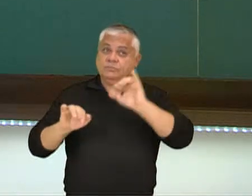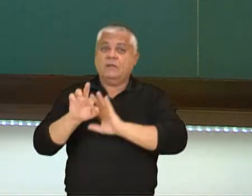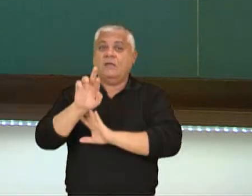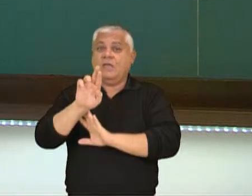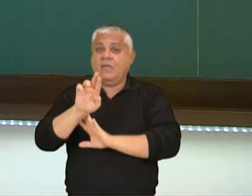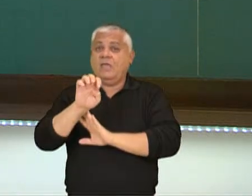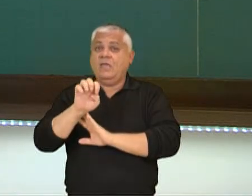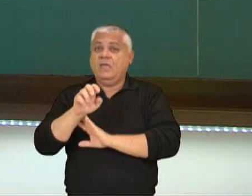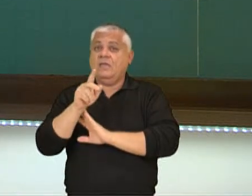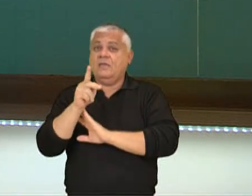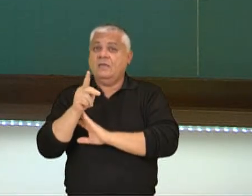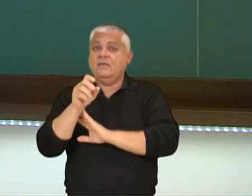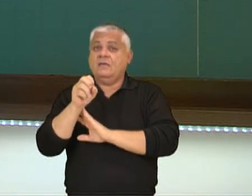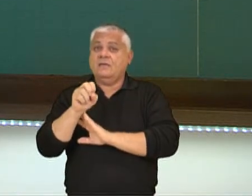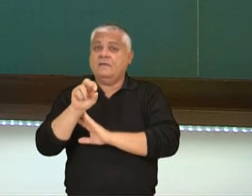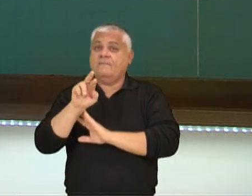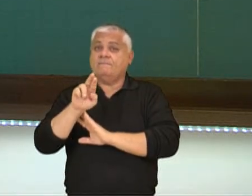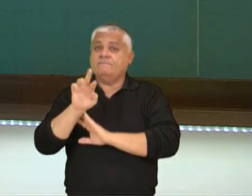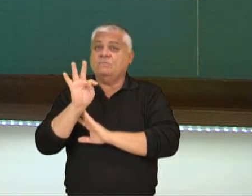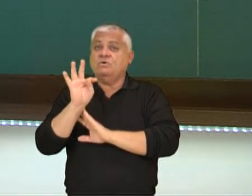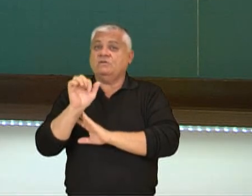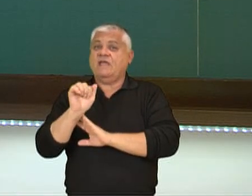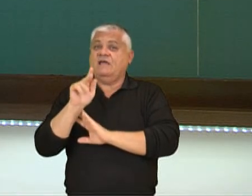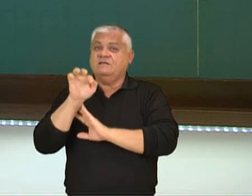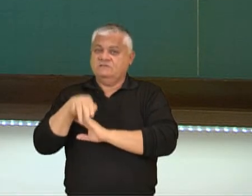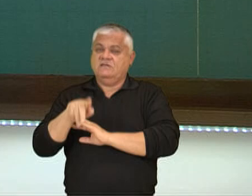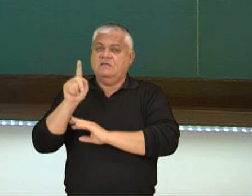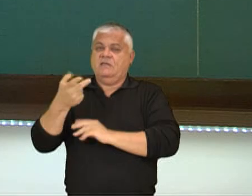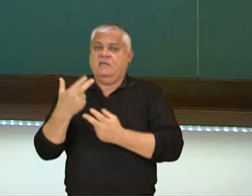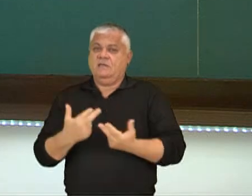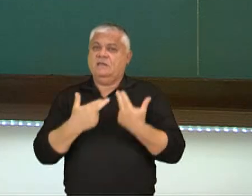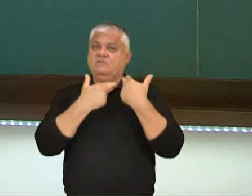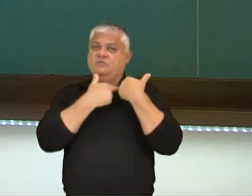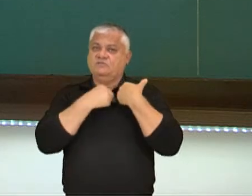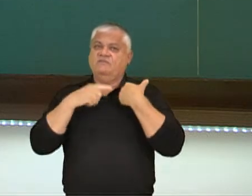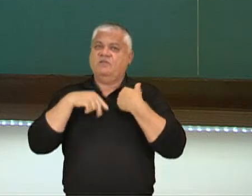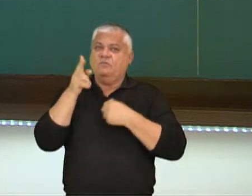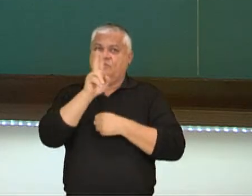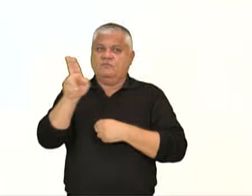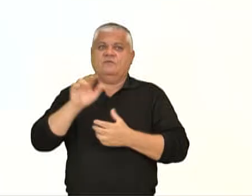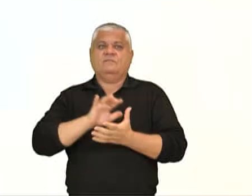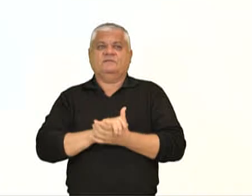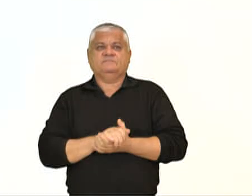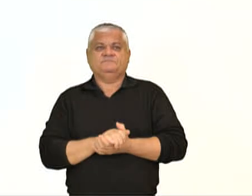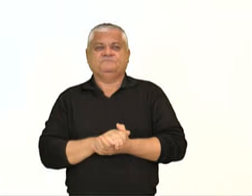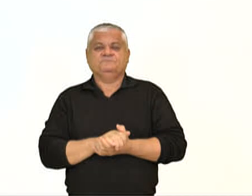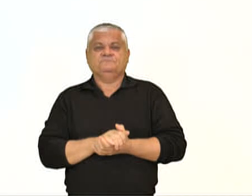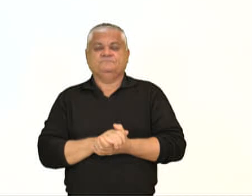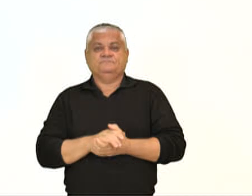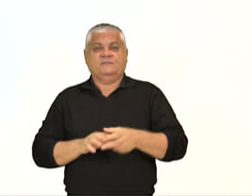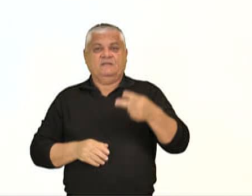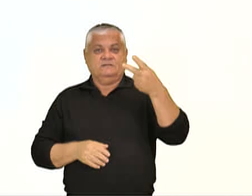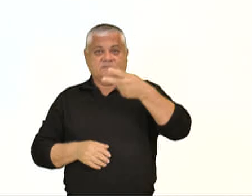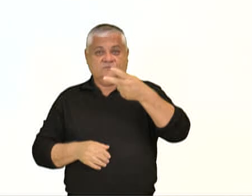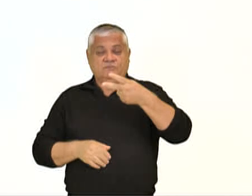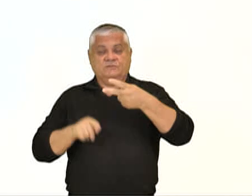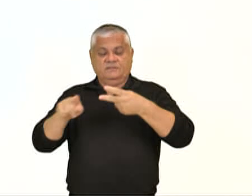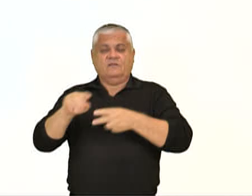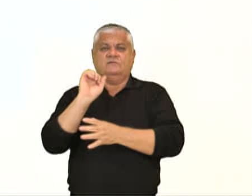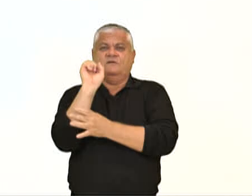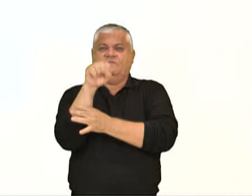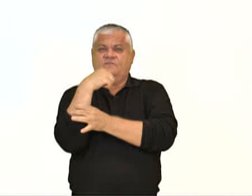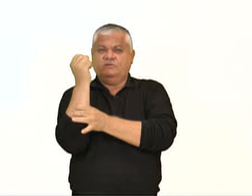é o responsável por esse, por essa atividade. Segundo a fisioterapeuta